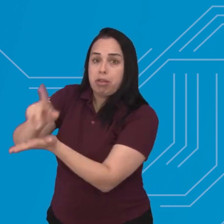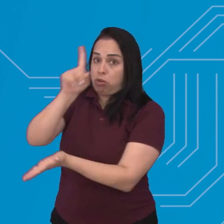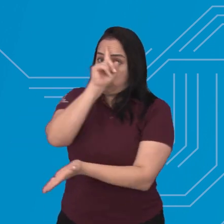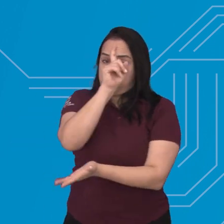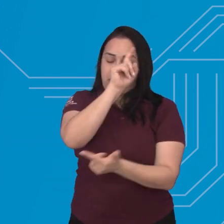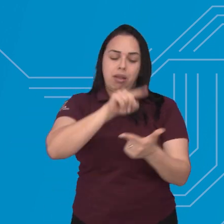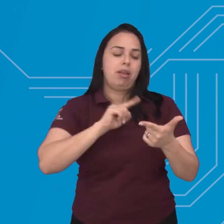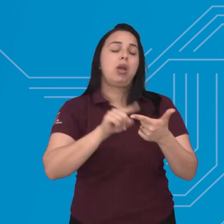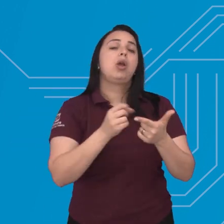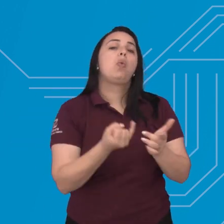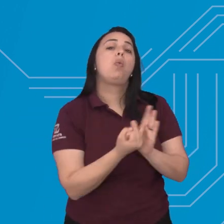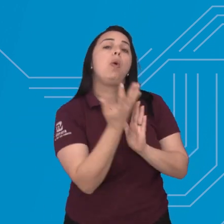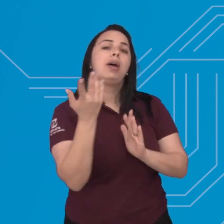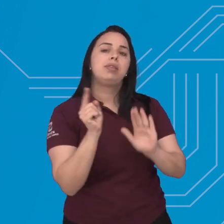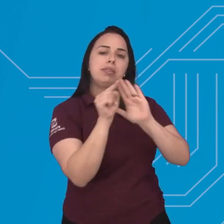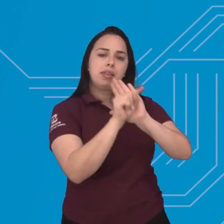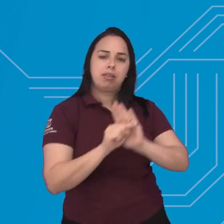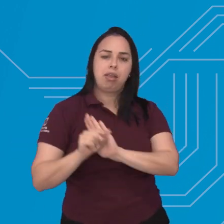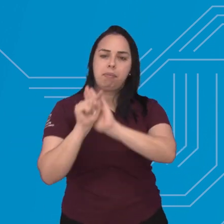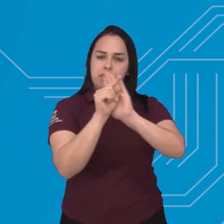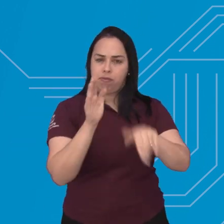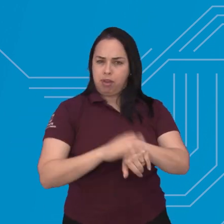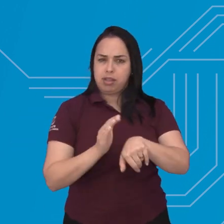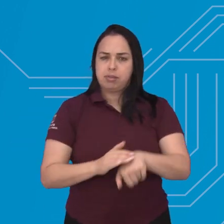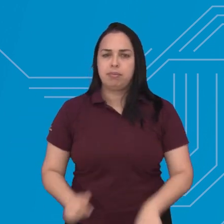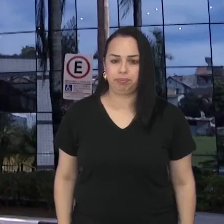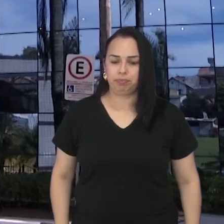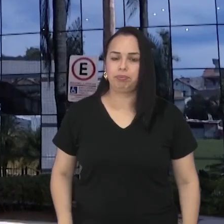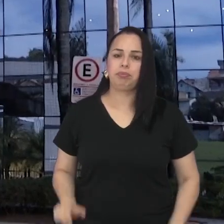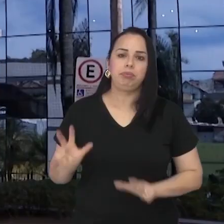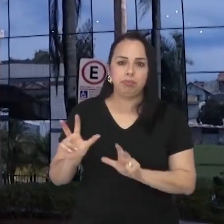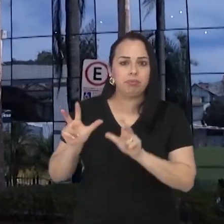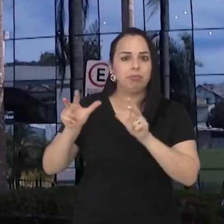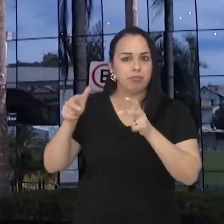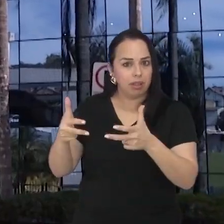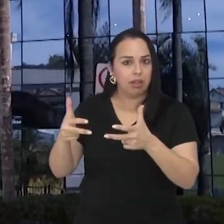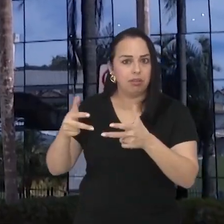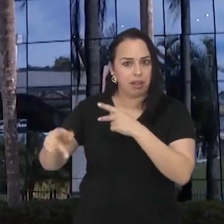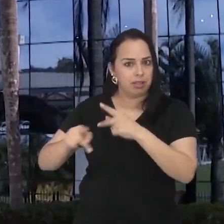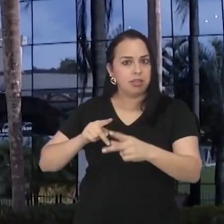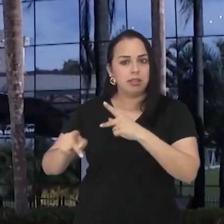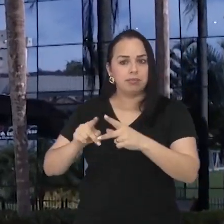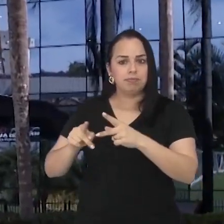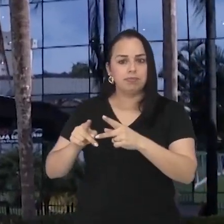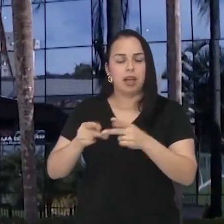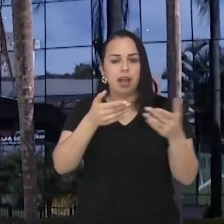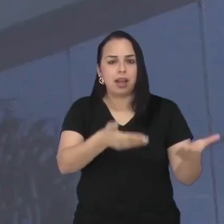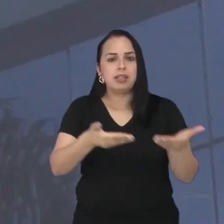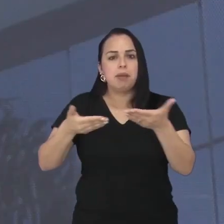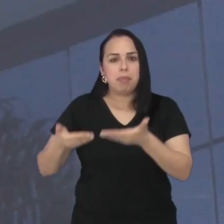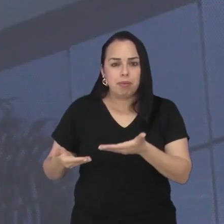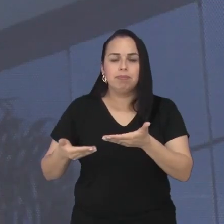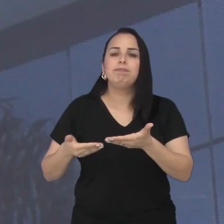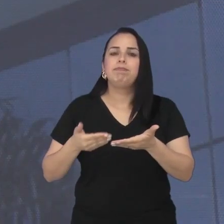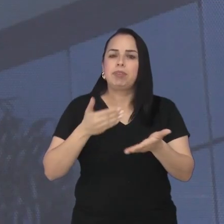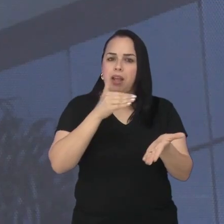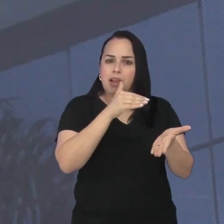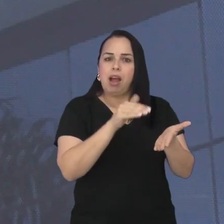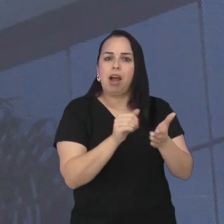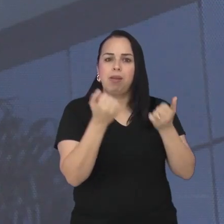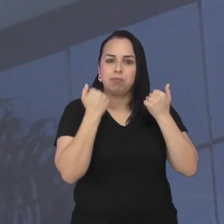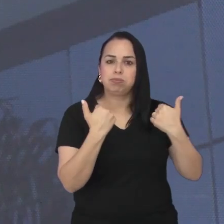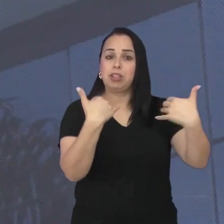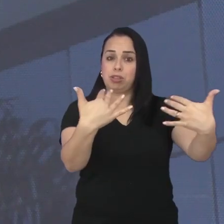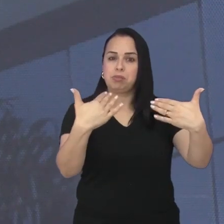município e também de exames realizados pela rede de saúde. A Câmara Municipal de São José dos Campos foi sede da audiência pública